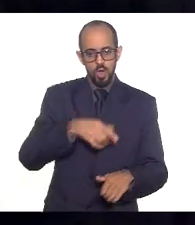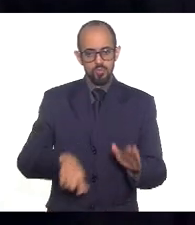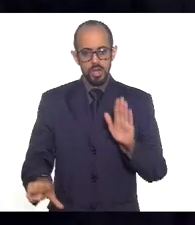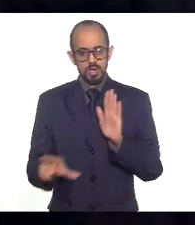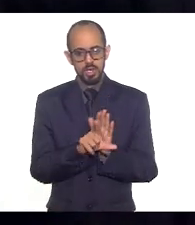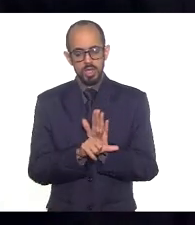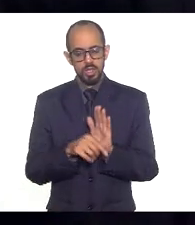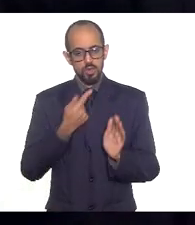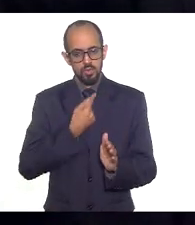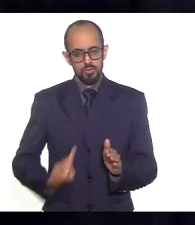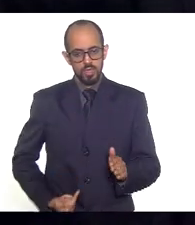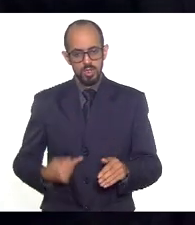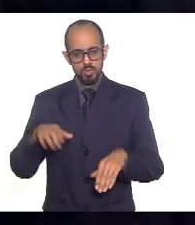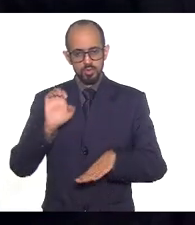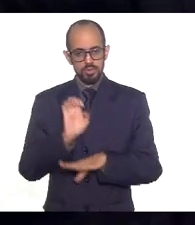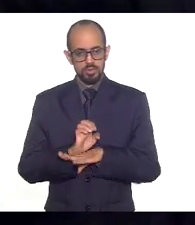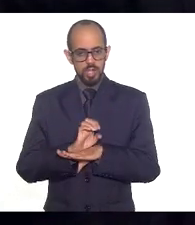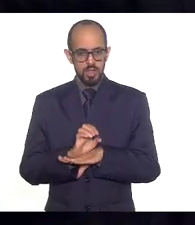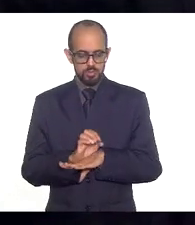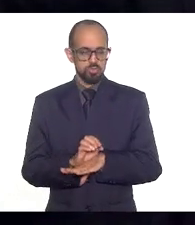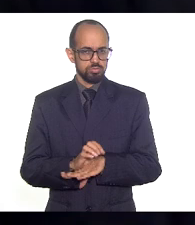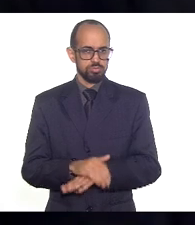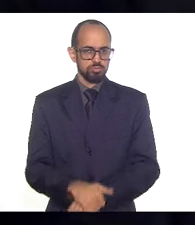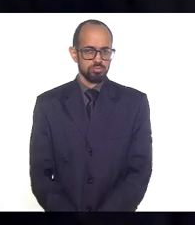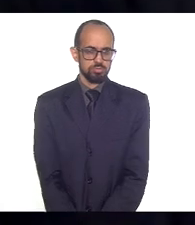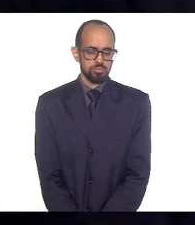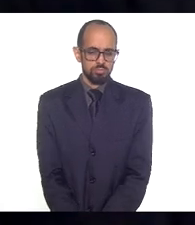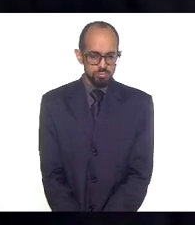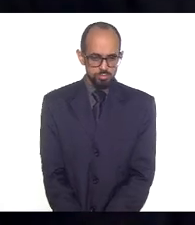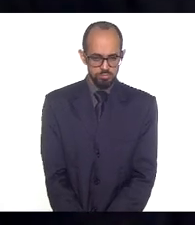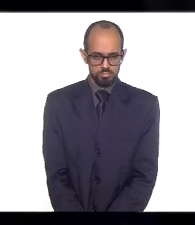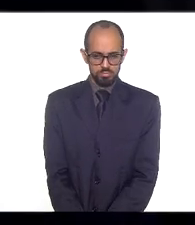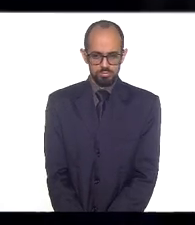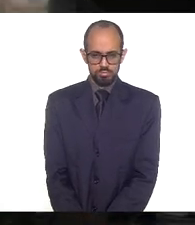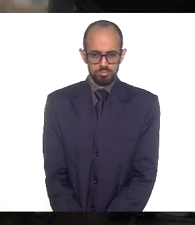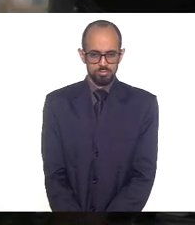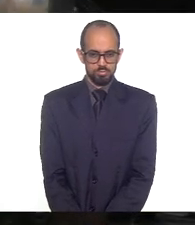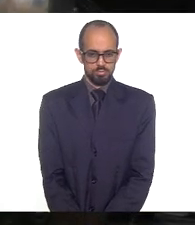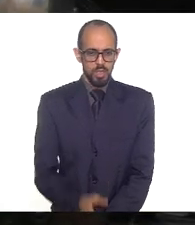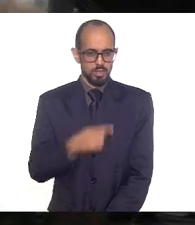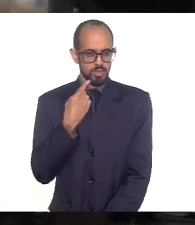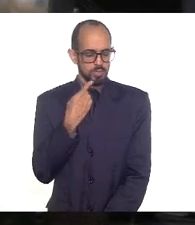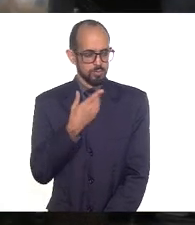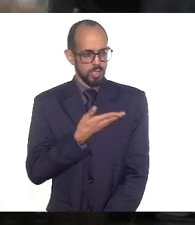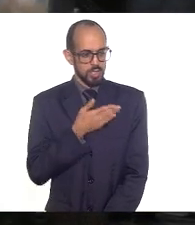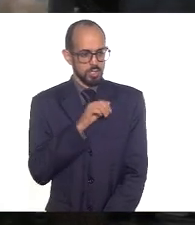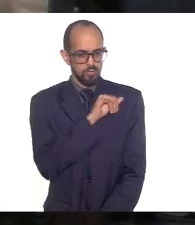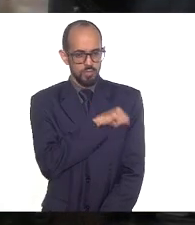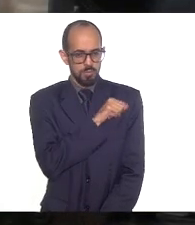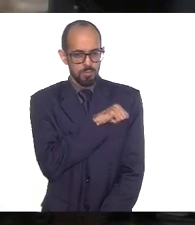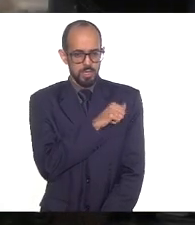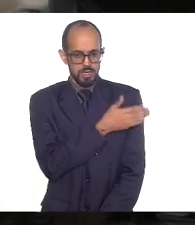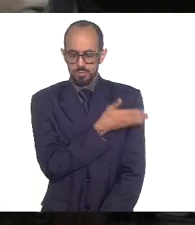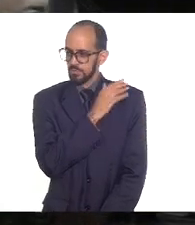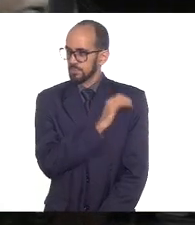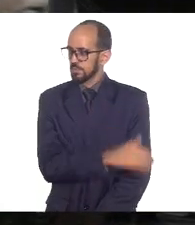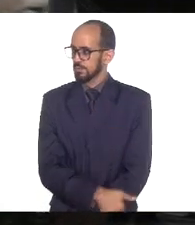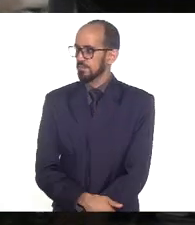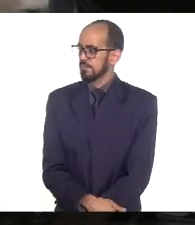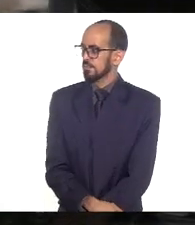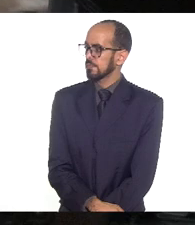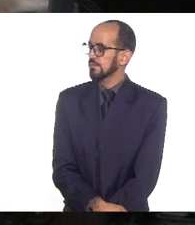o governo do estado do povo do estado e já adaptado a deputado a 1ª região1